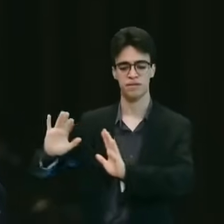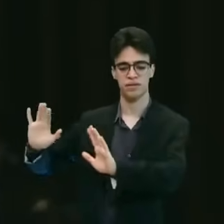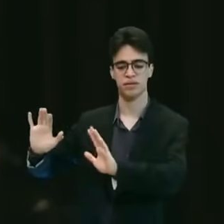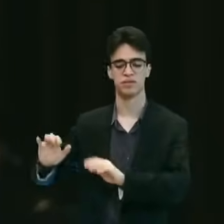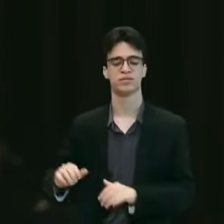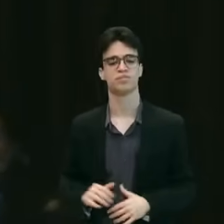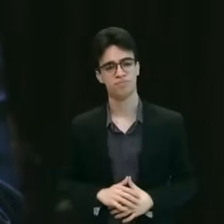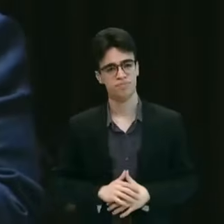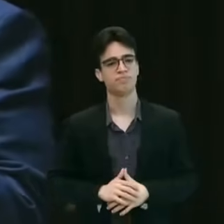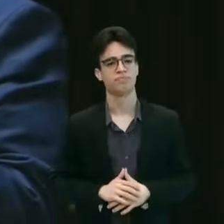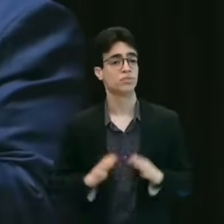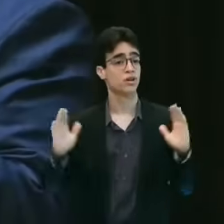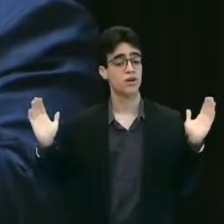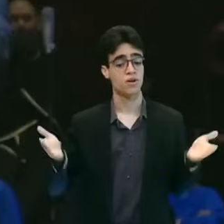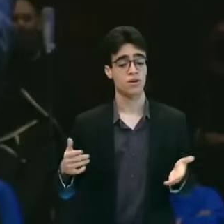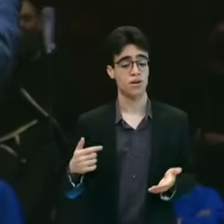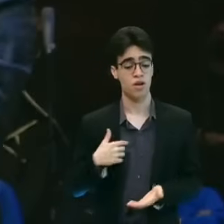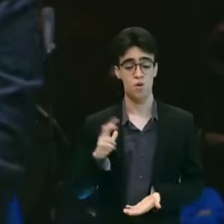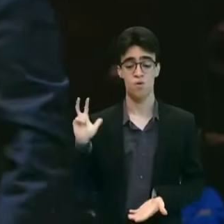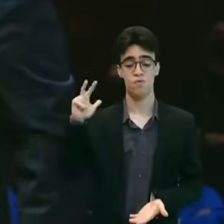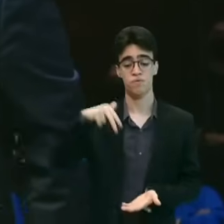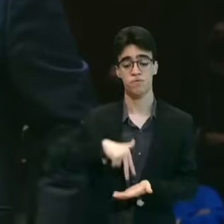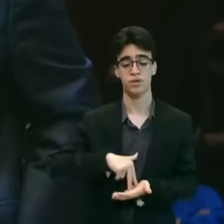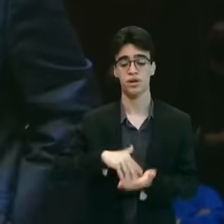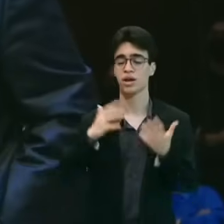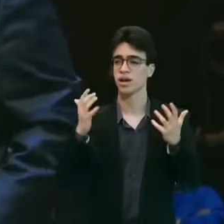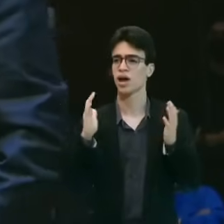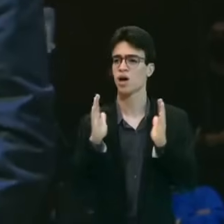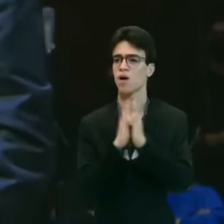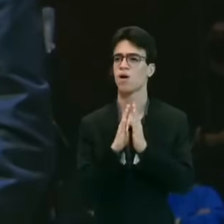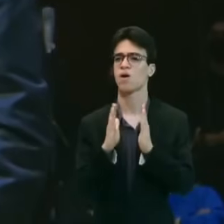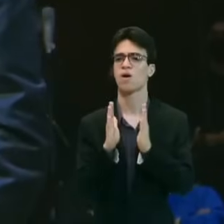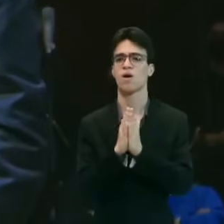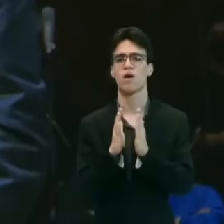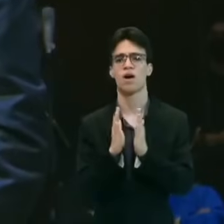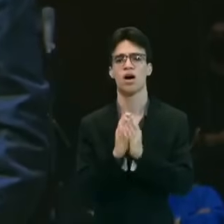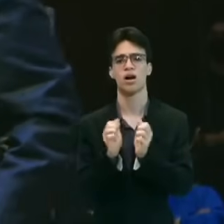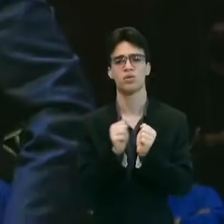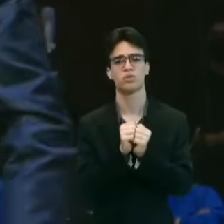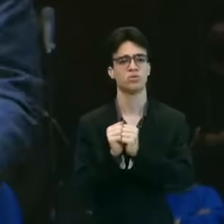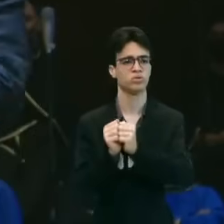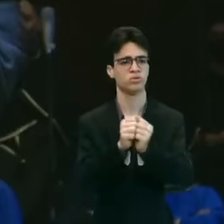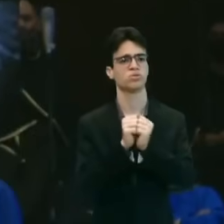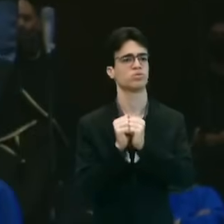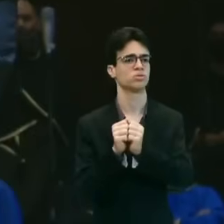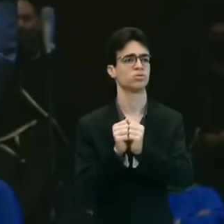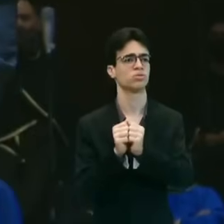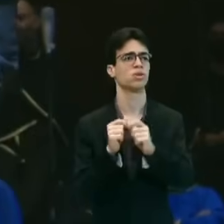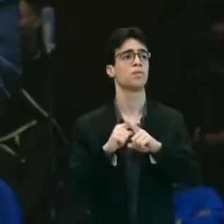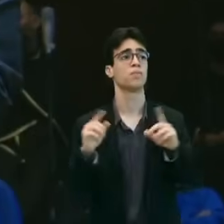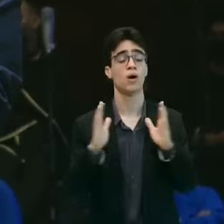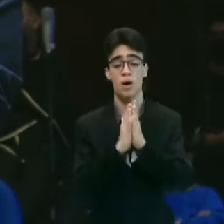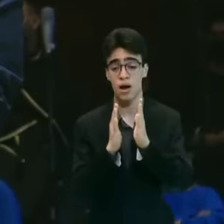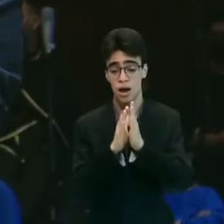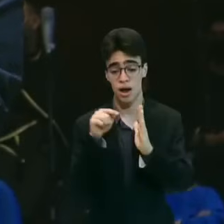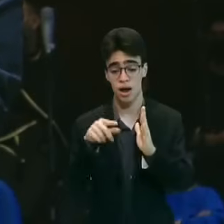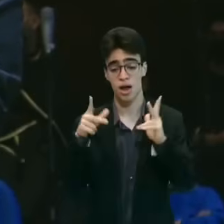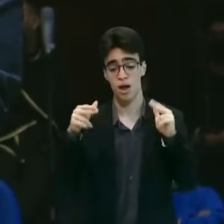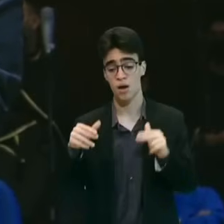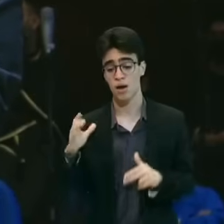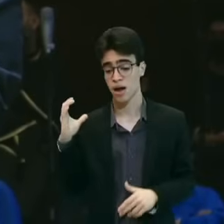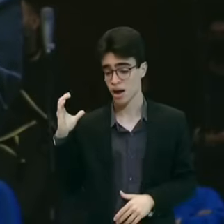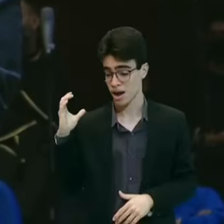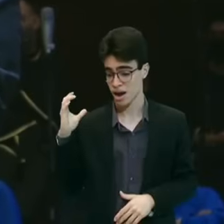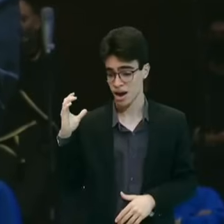Então, hoje eu vim aqui para orar junto com você, mas essa oração vai ser que nem a oferta de